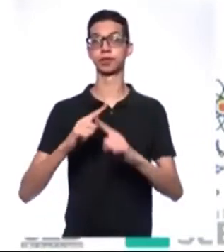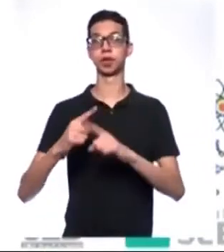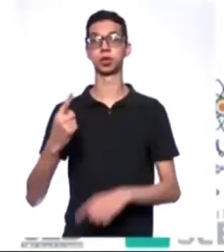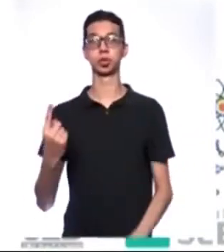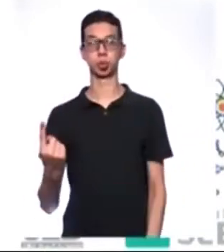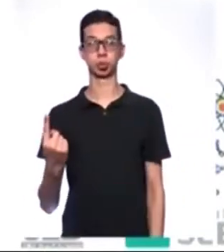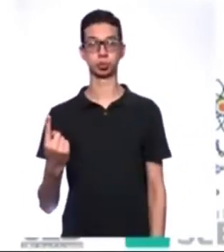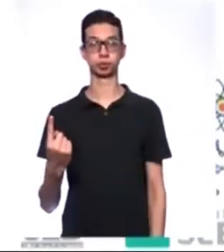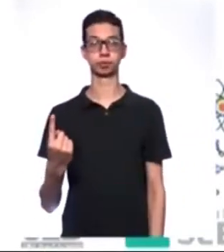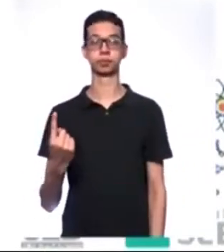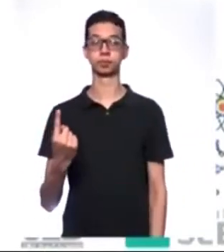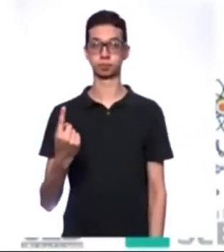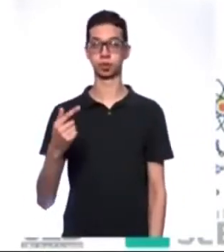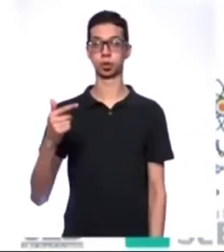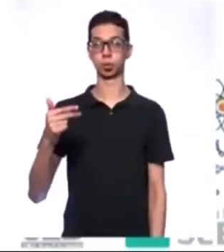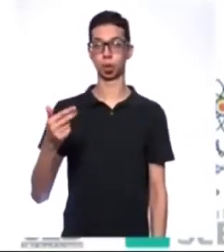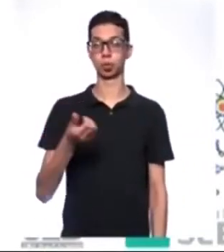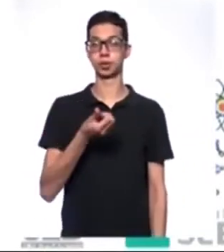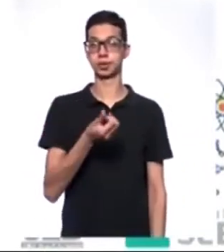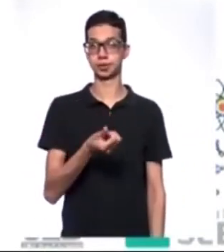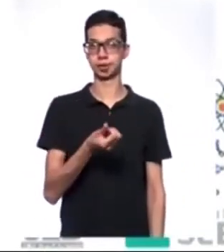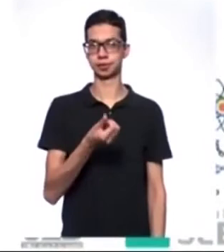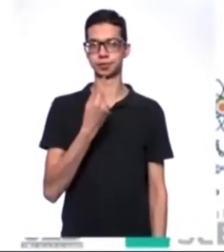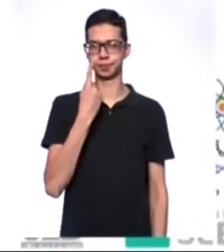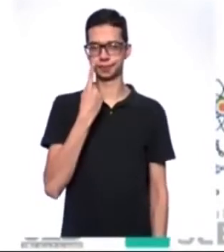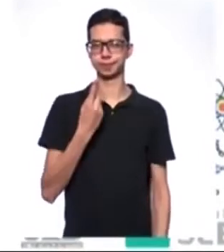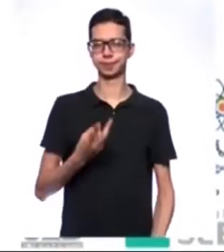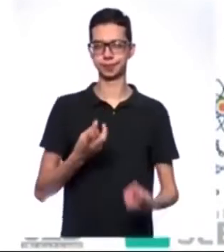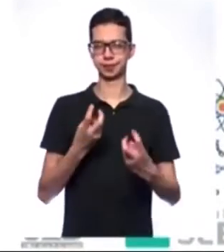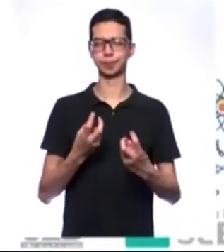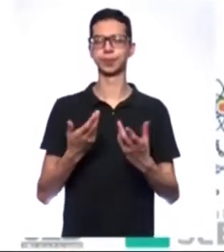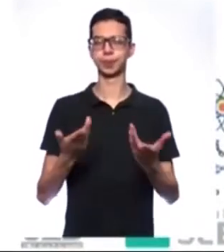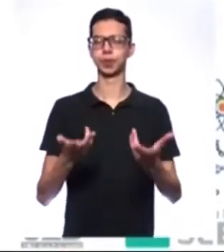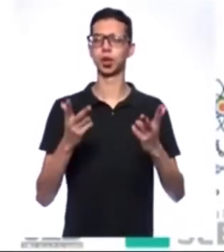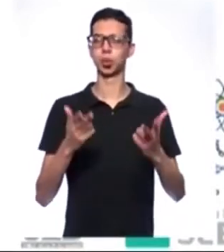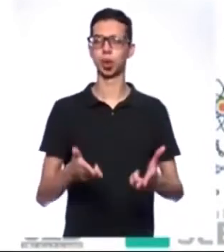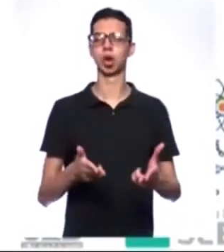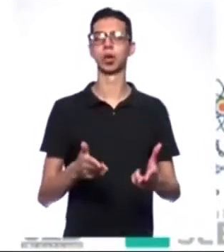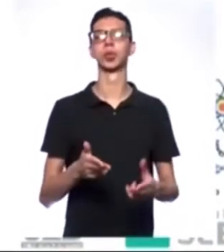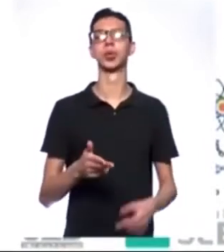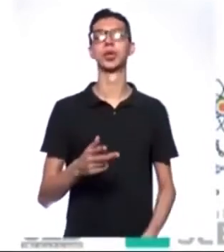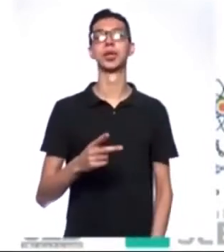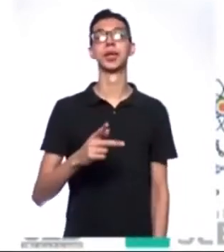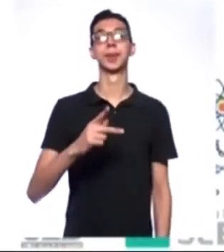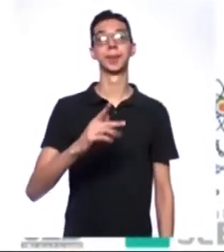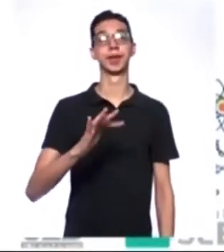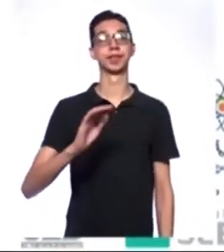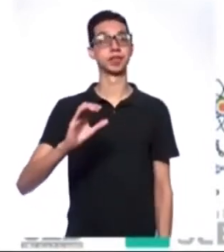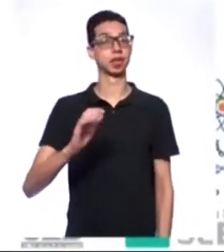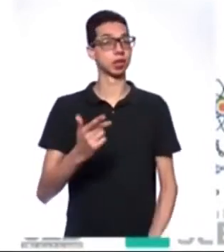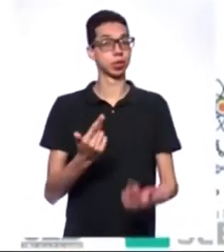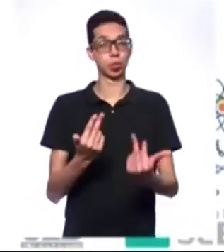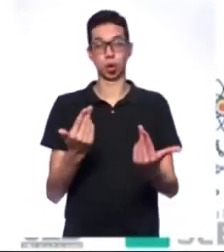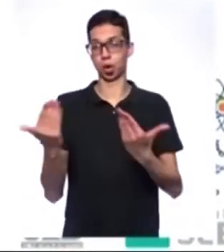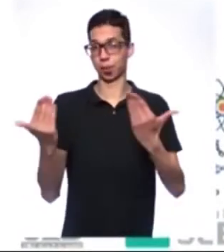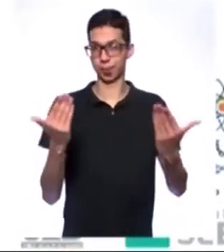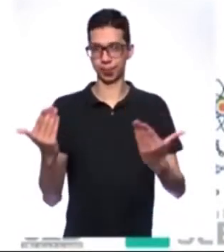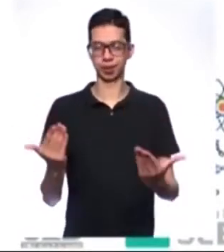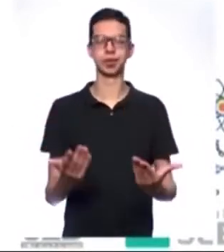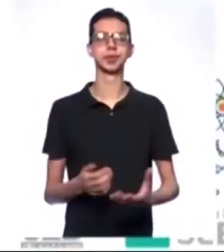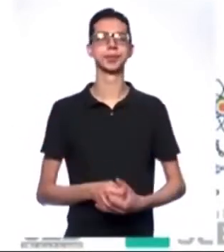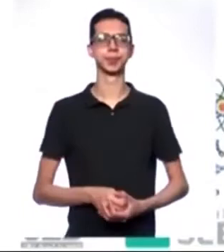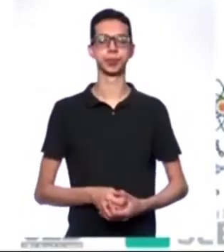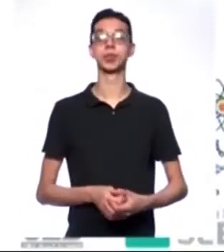vai dar 6:00 tá vendo tem a ver com o PSC né o princípio da multiplicação da análise combinatória o